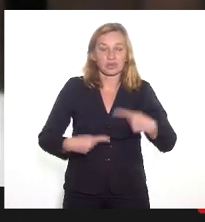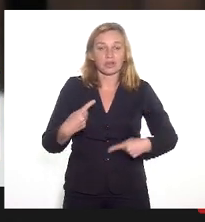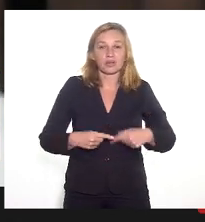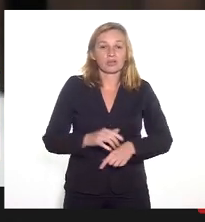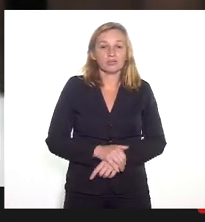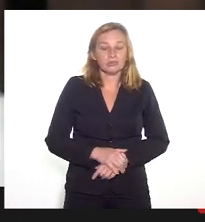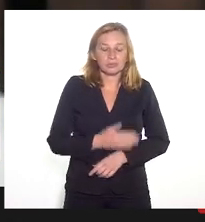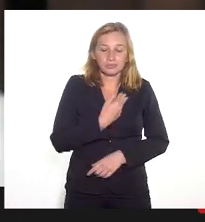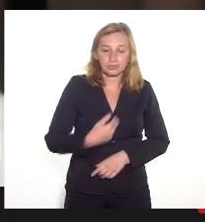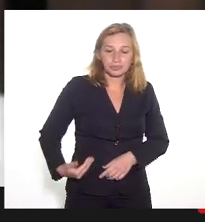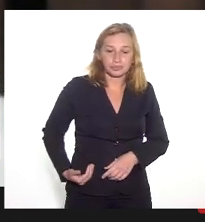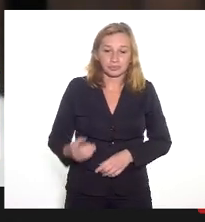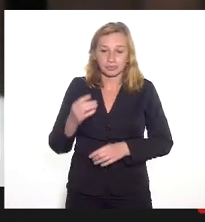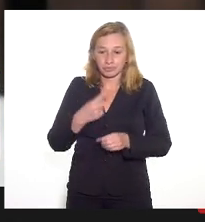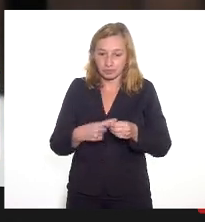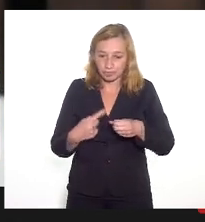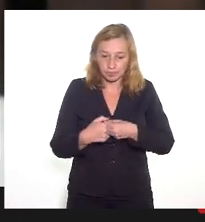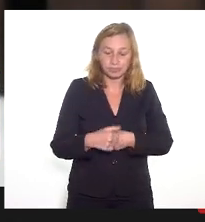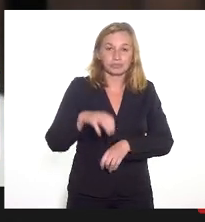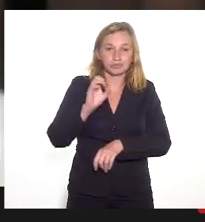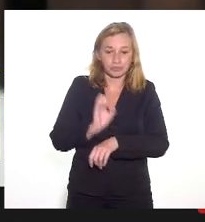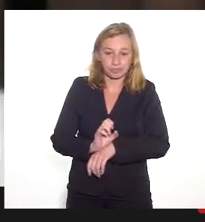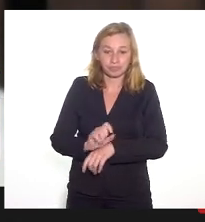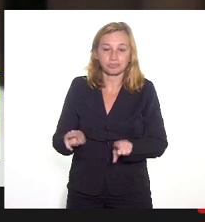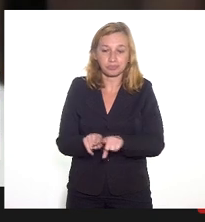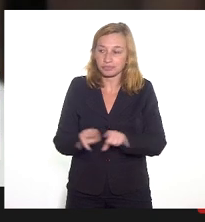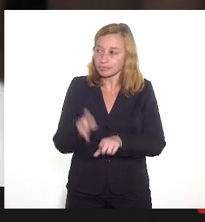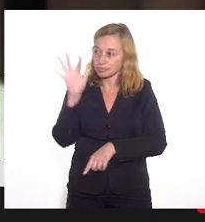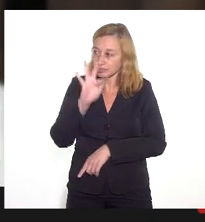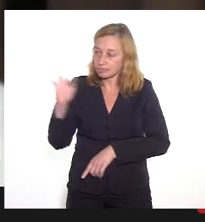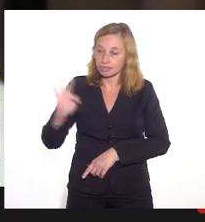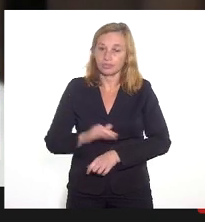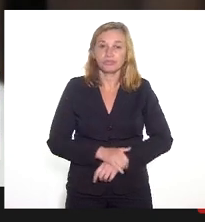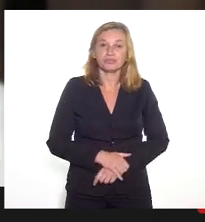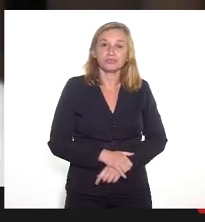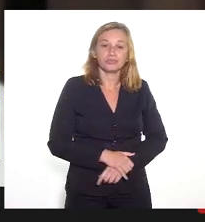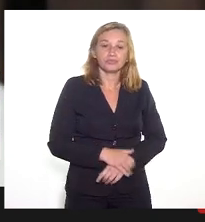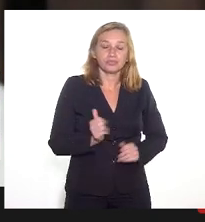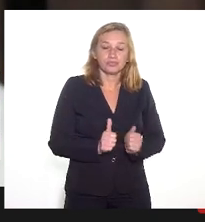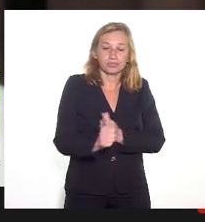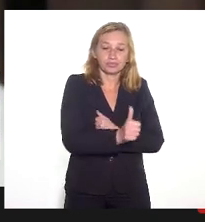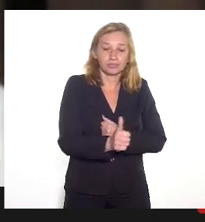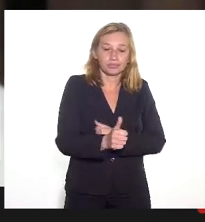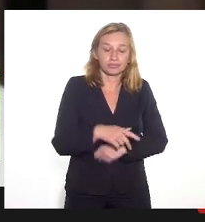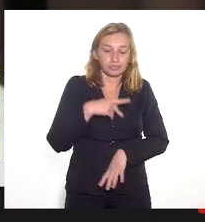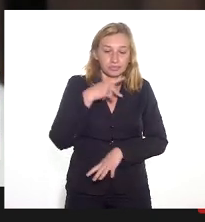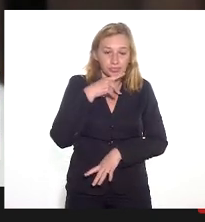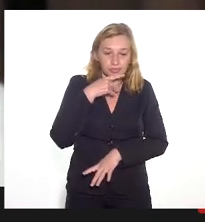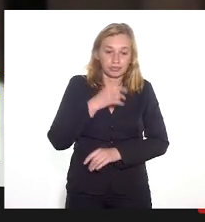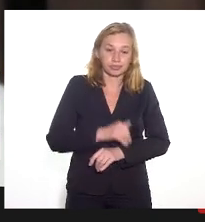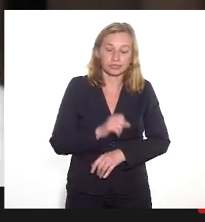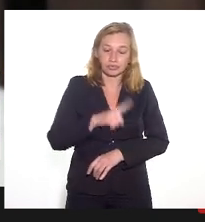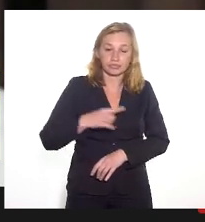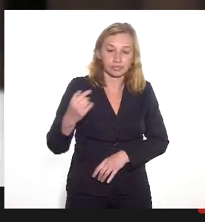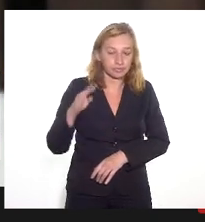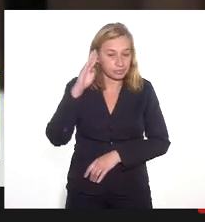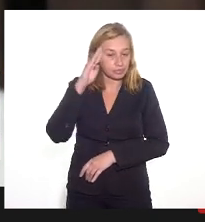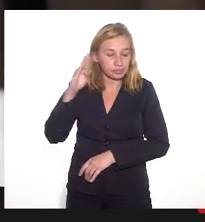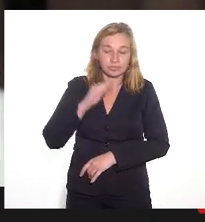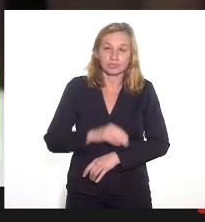governos municipais, estaduais e até para o governo federal. E, portanto, uma frente parlamentar como essa ela é um braço